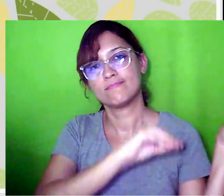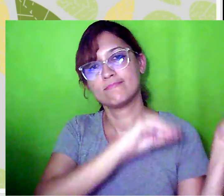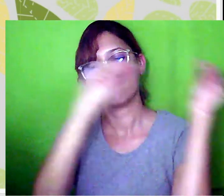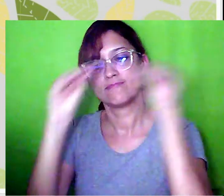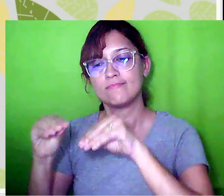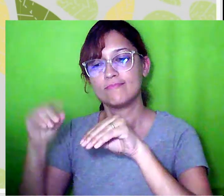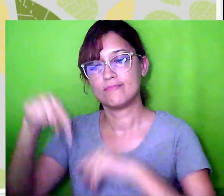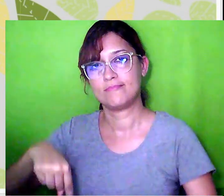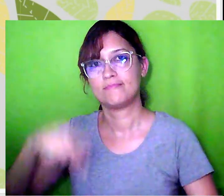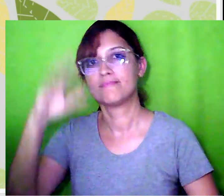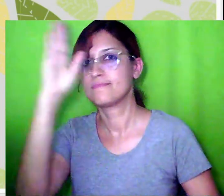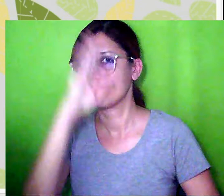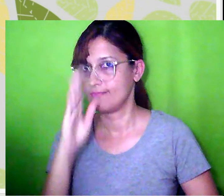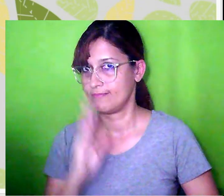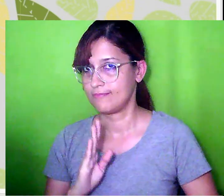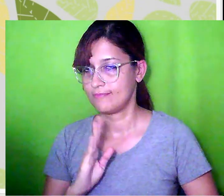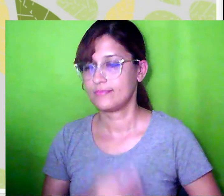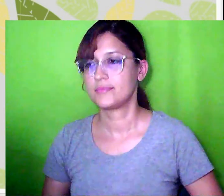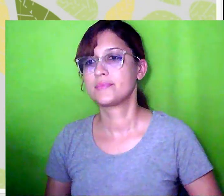mudou para o Brasil.